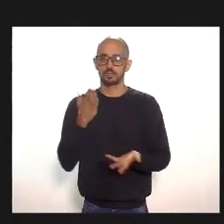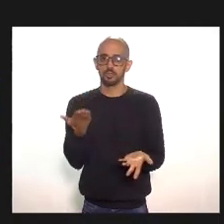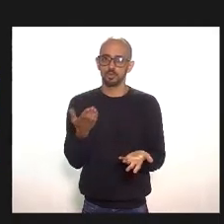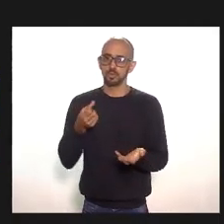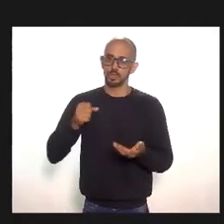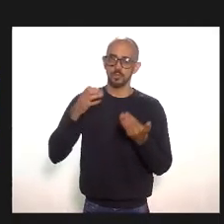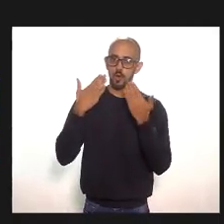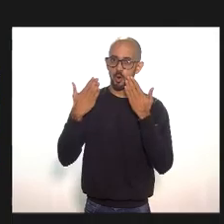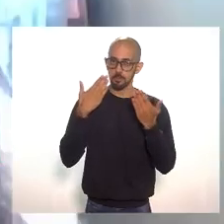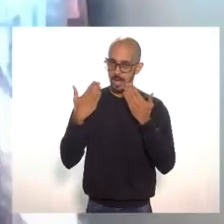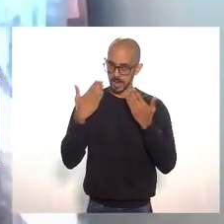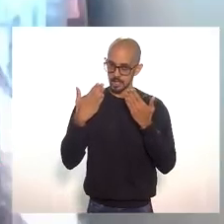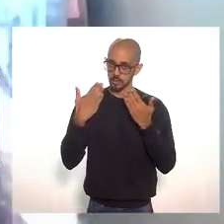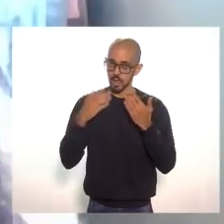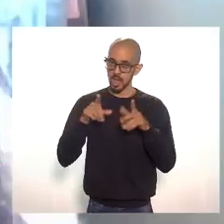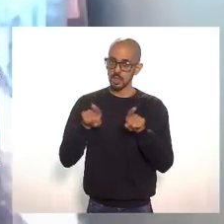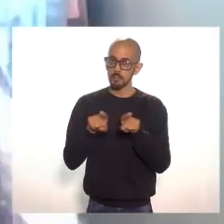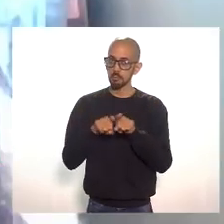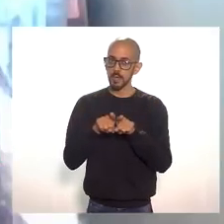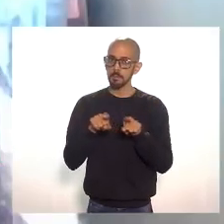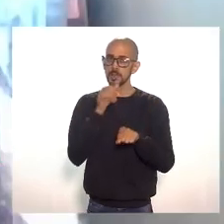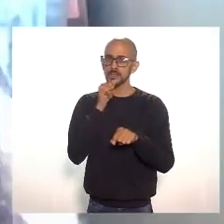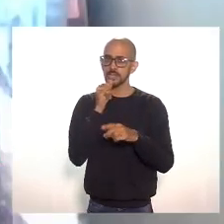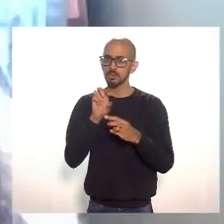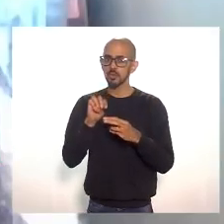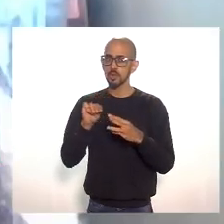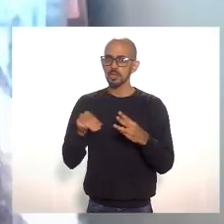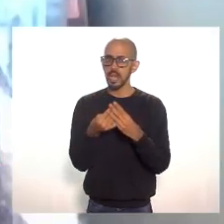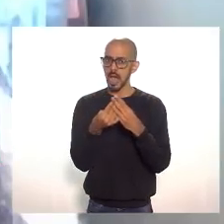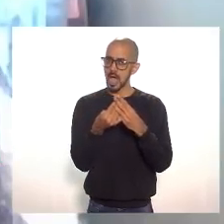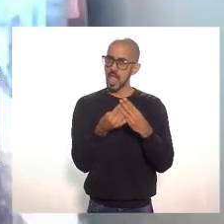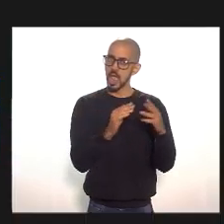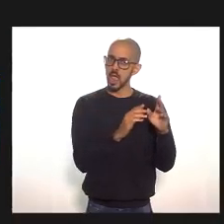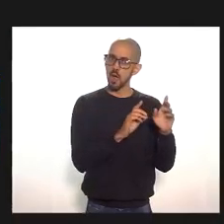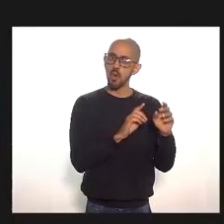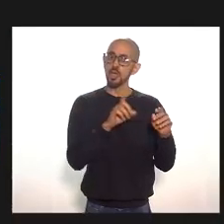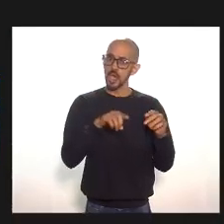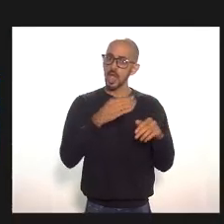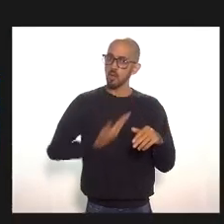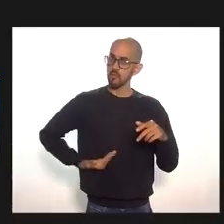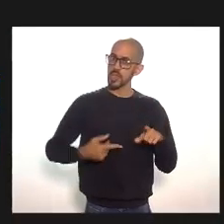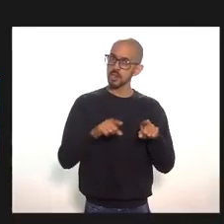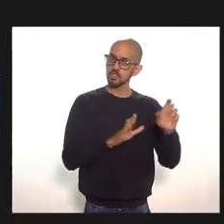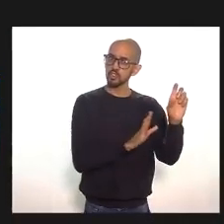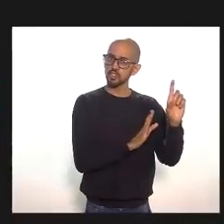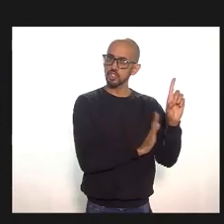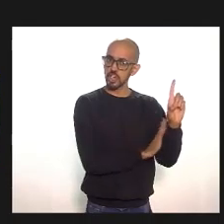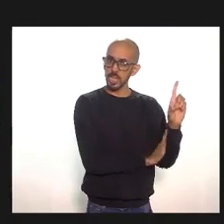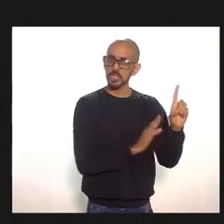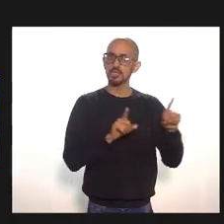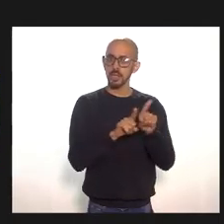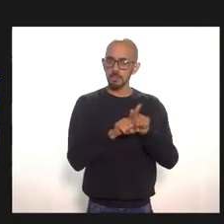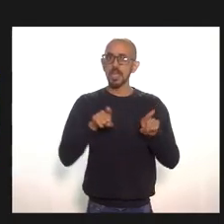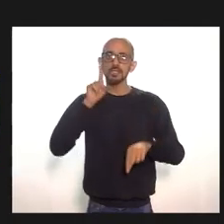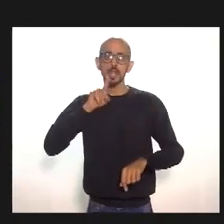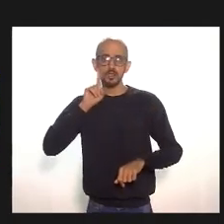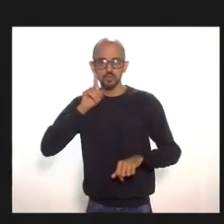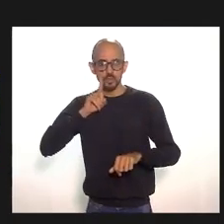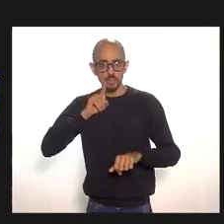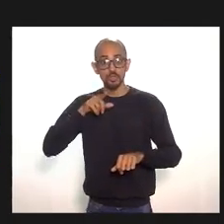inclusive de direita, como Israel, como Estados Unidos, você vê que esses países tiveram mais proatividade no